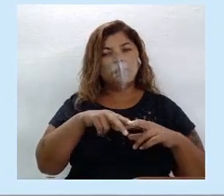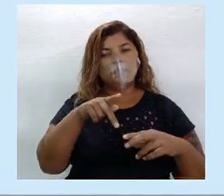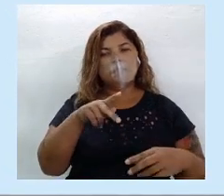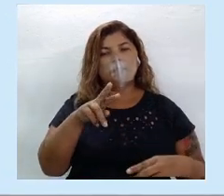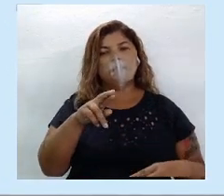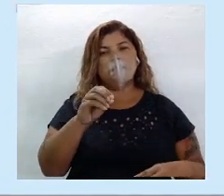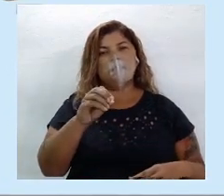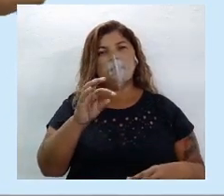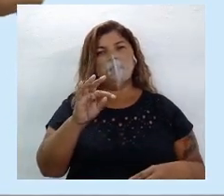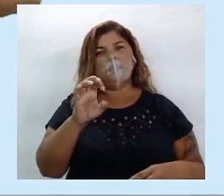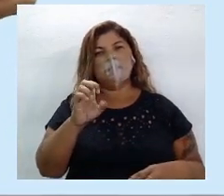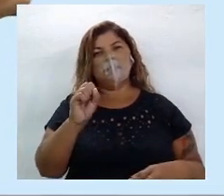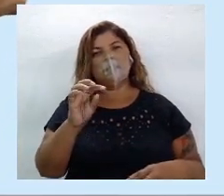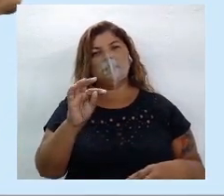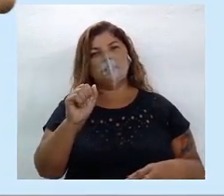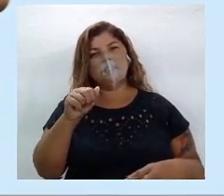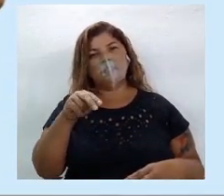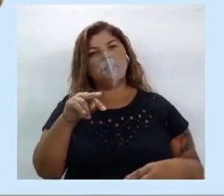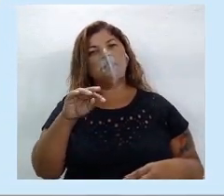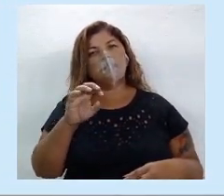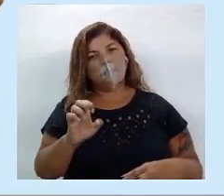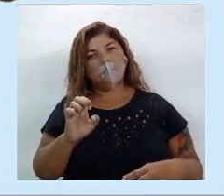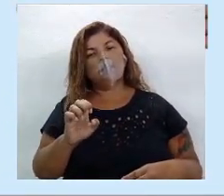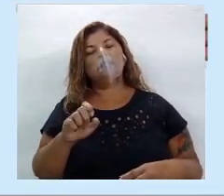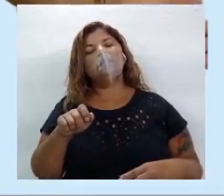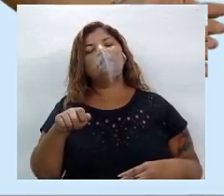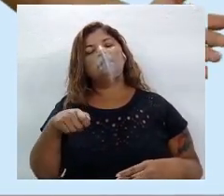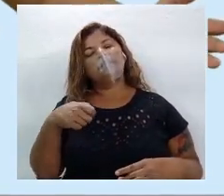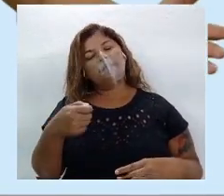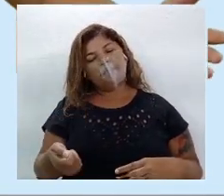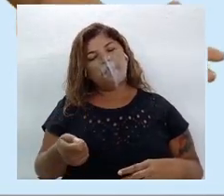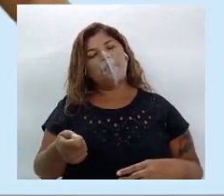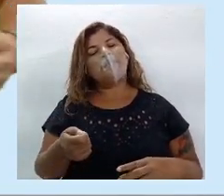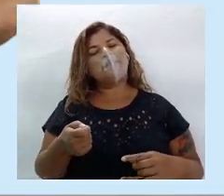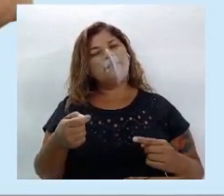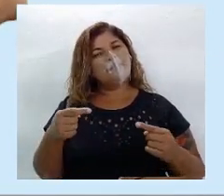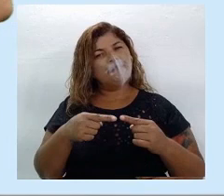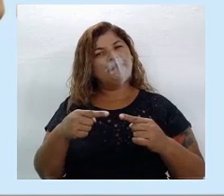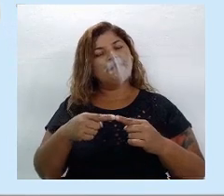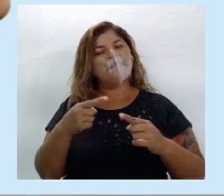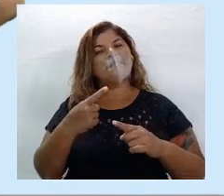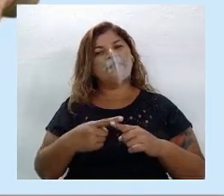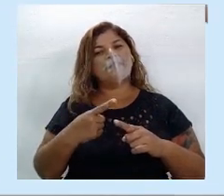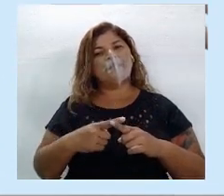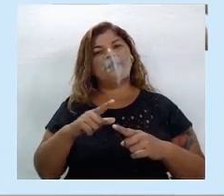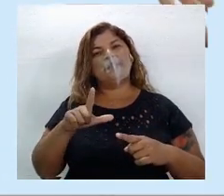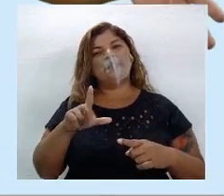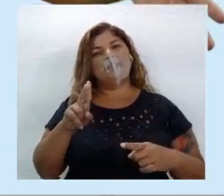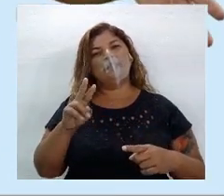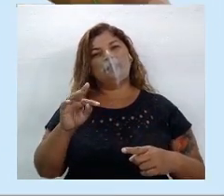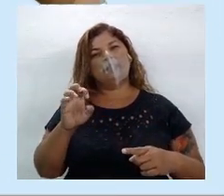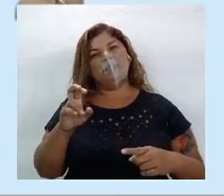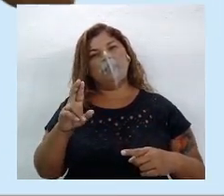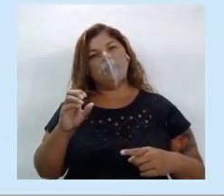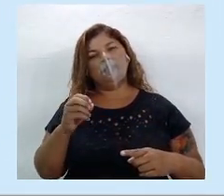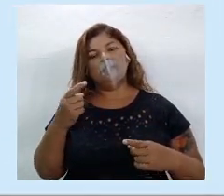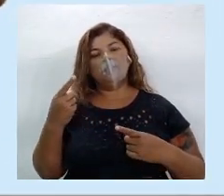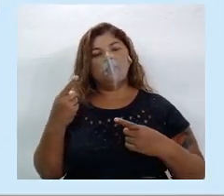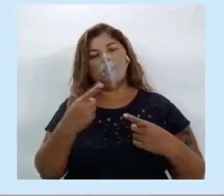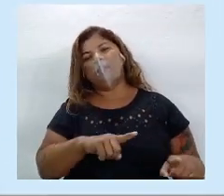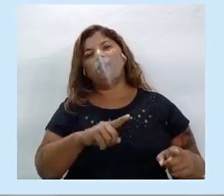nós observamos, vai dar essa conotação, porque Martinho Lutero vai ser contra a certos princípios